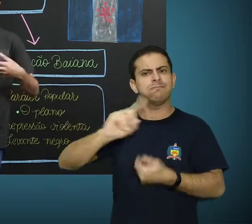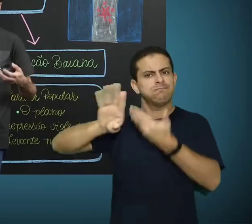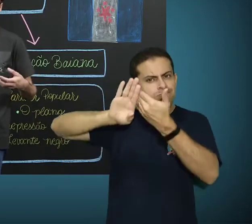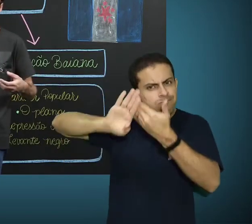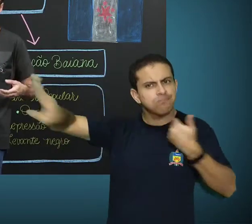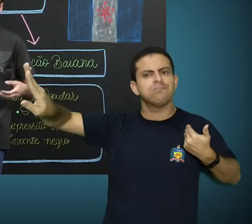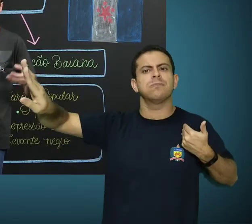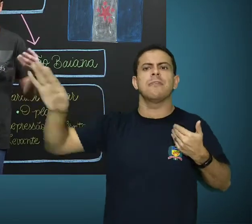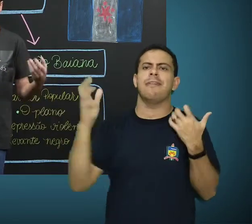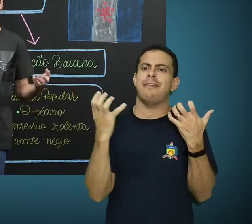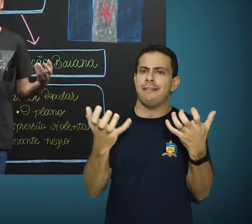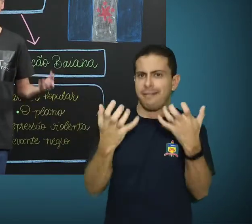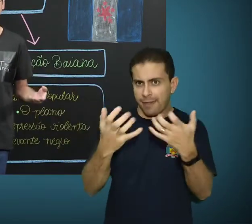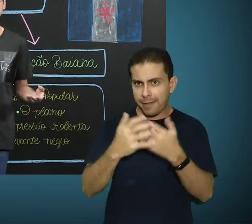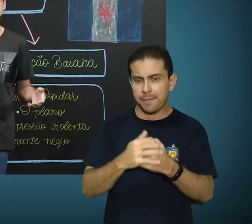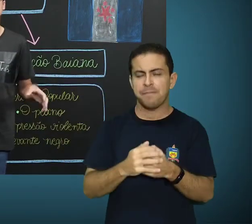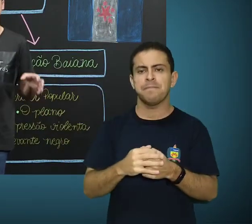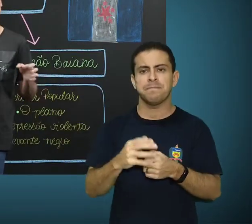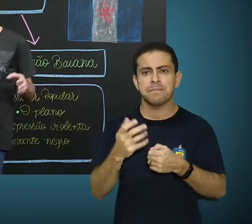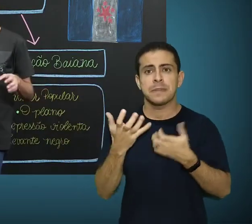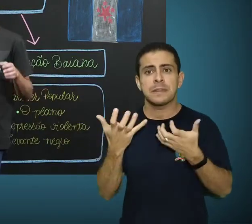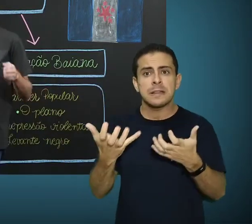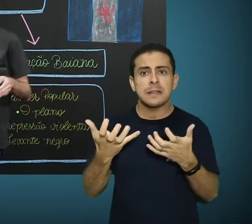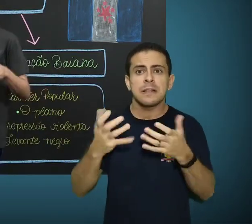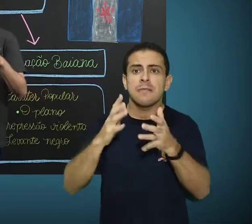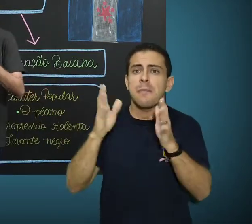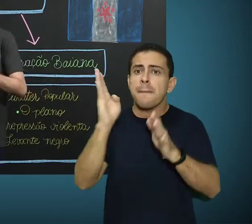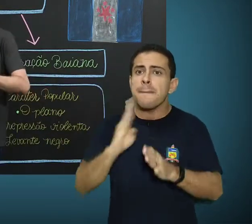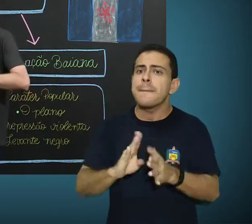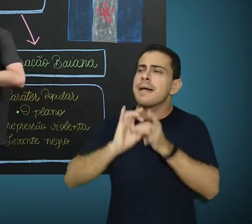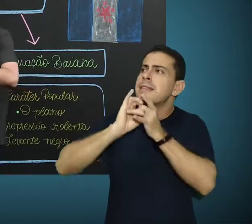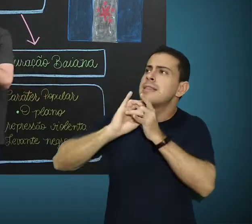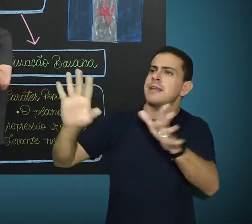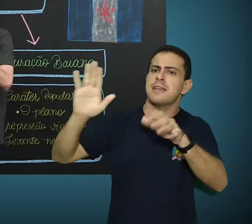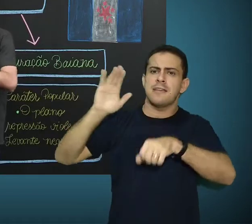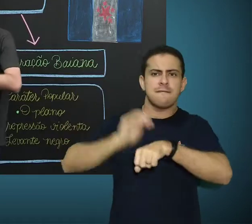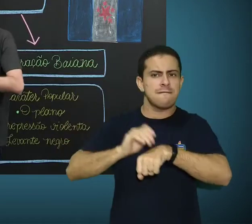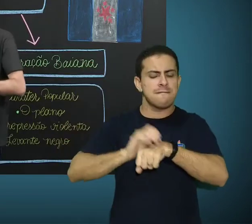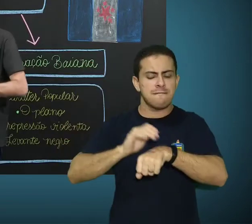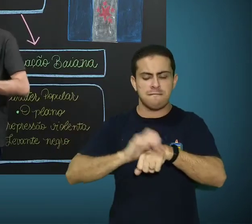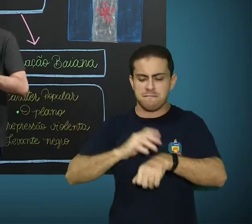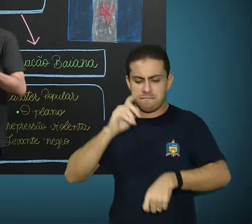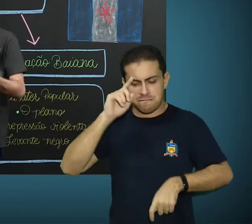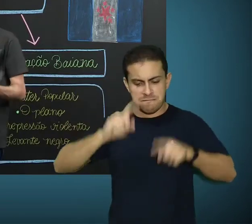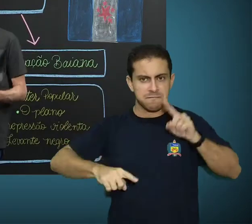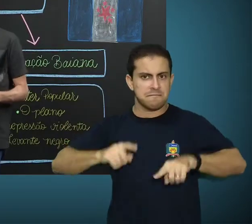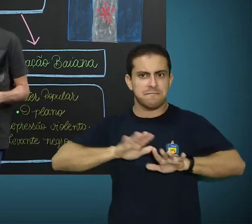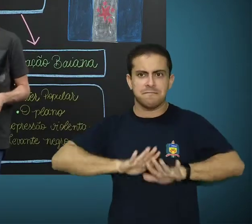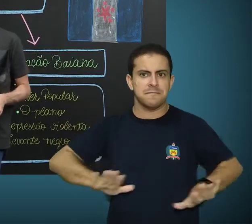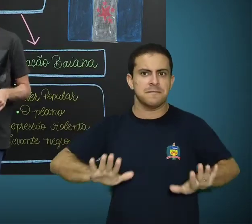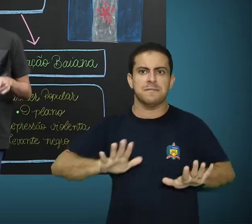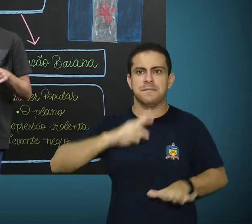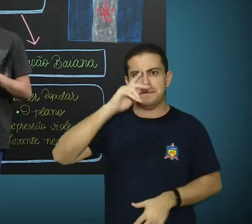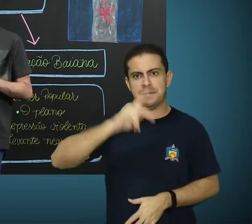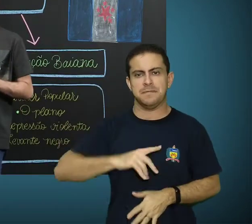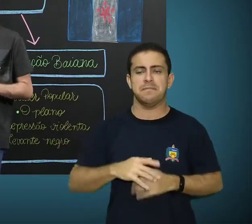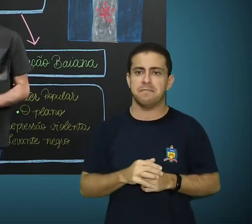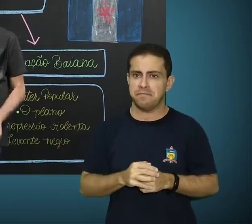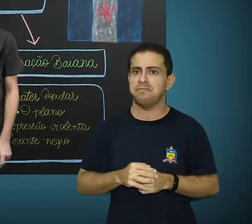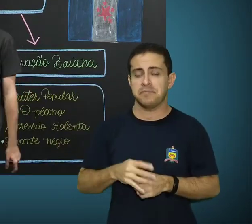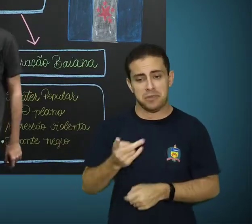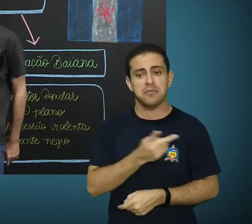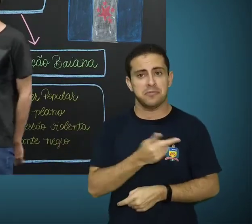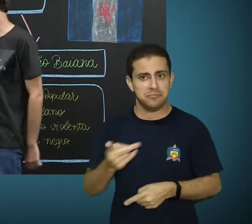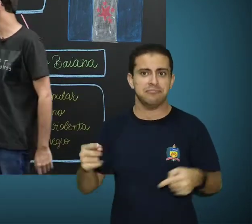essa posse do Império Português, e queriam que o Brasil se tornasse um país independente, que se autogovernasse. Isso elas tinham em